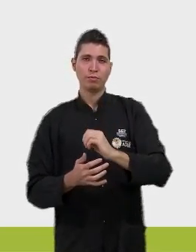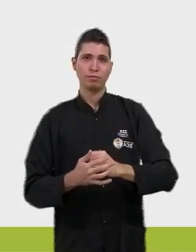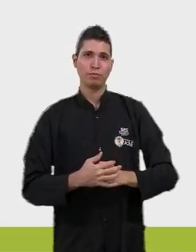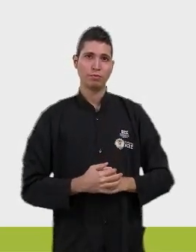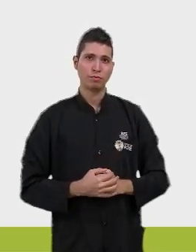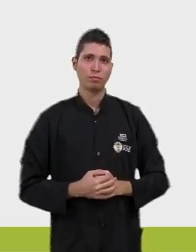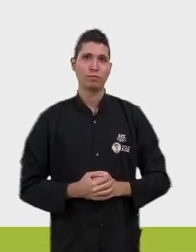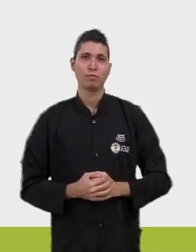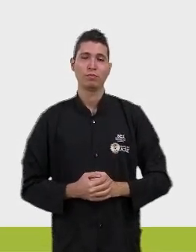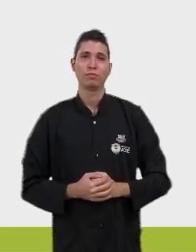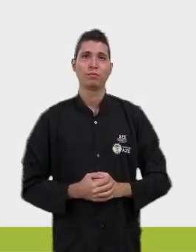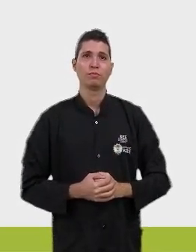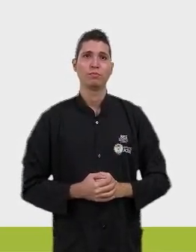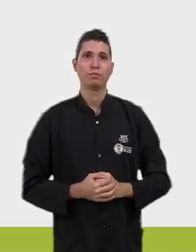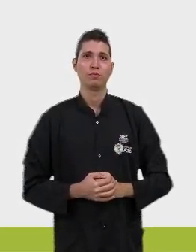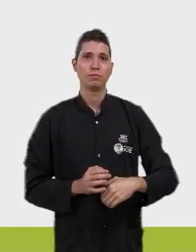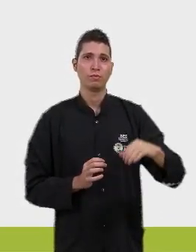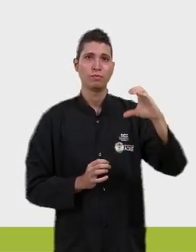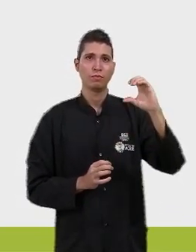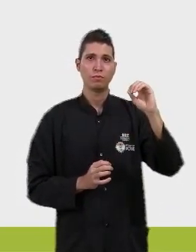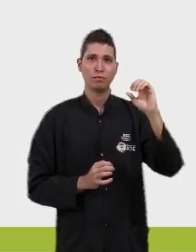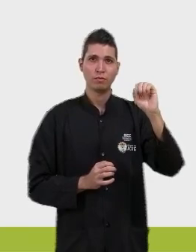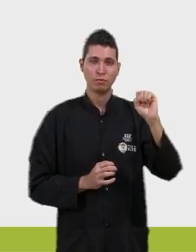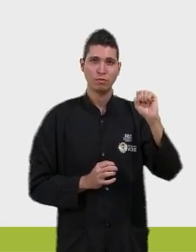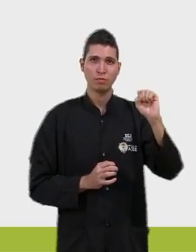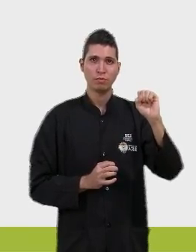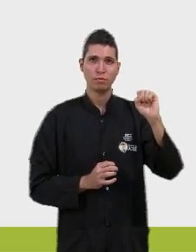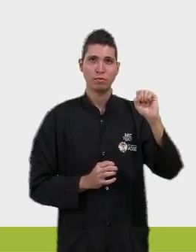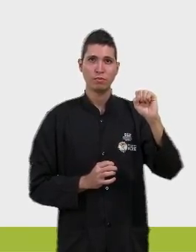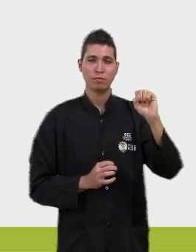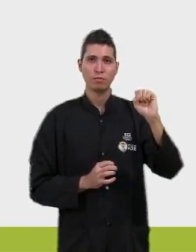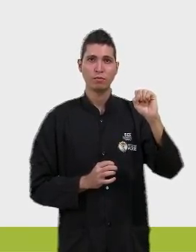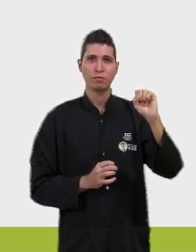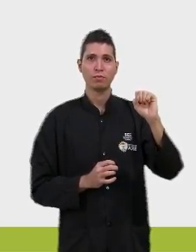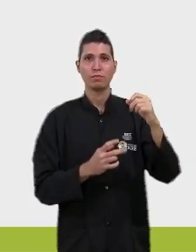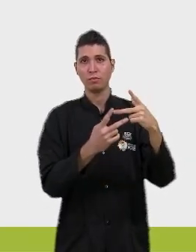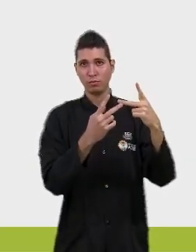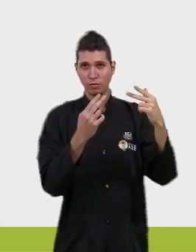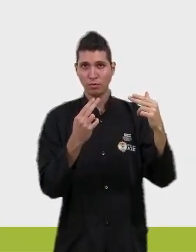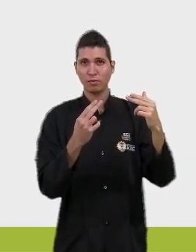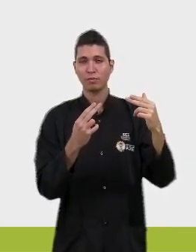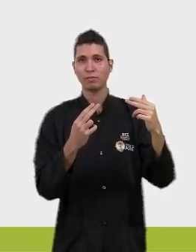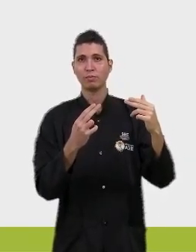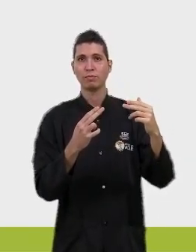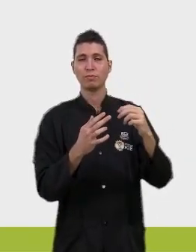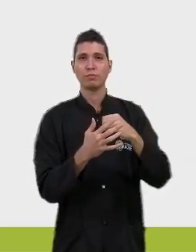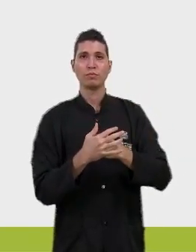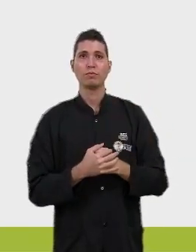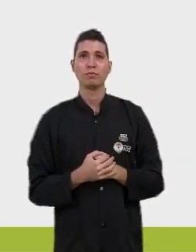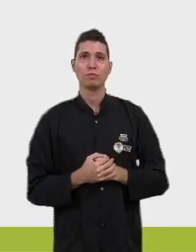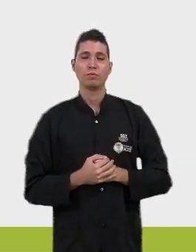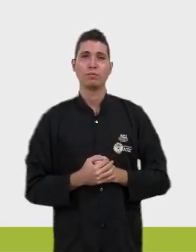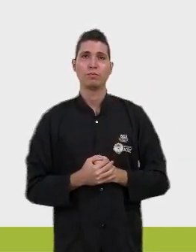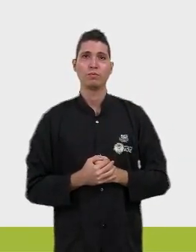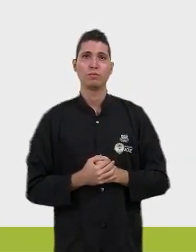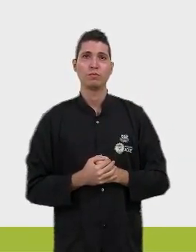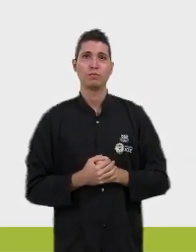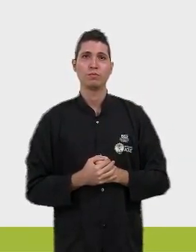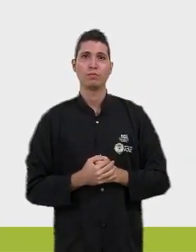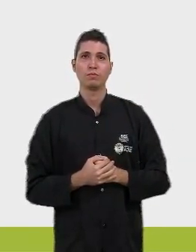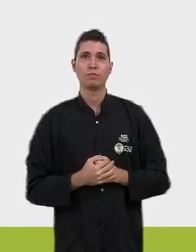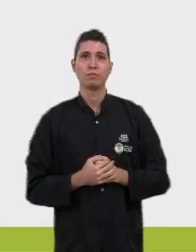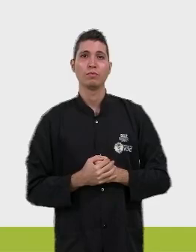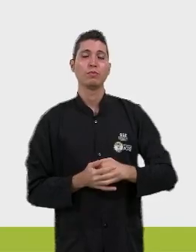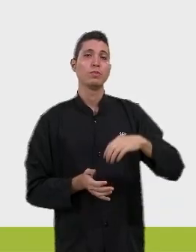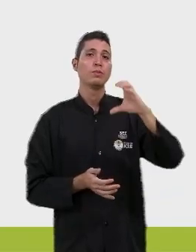eu estou dizendo que o cosseno de 300 graus é igual o cosseno de 60 graus. Eu sei qual é o cosseno de